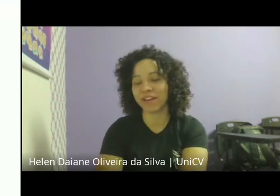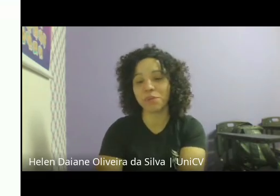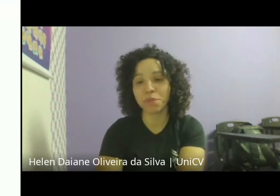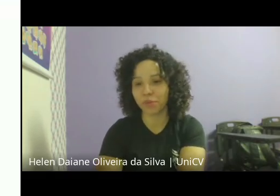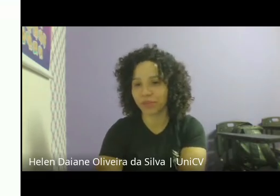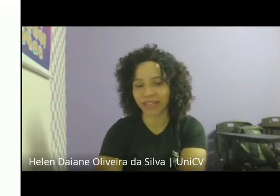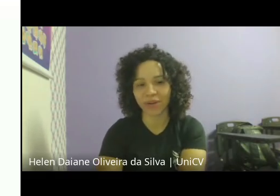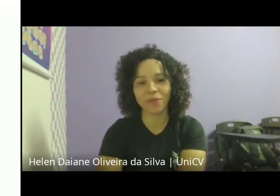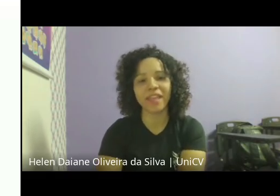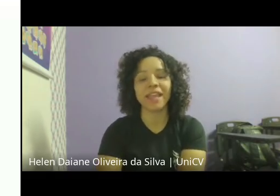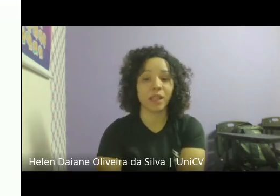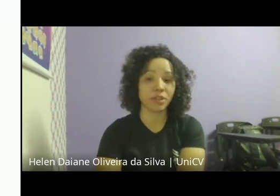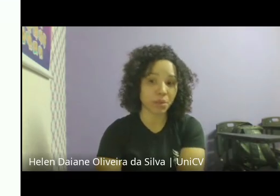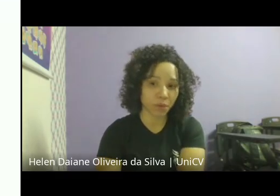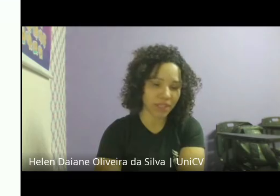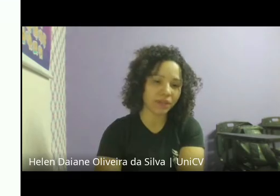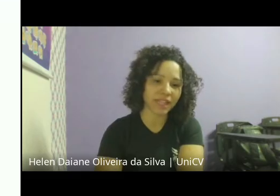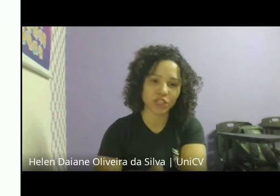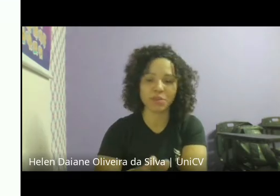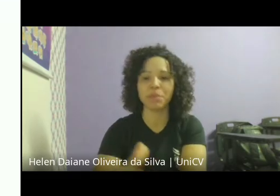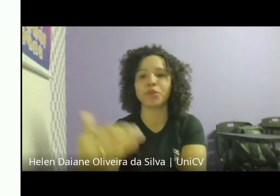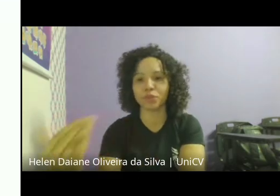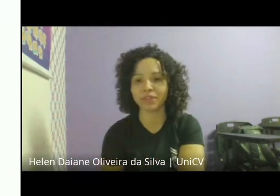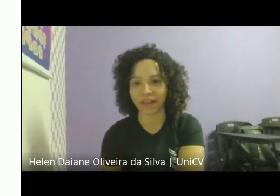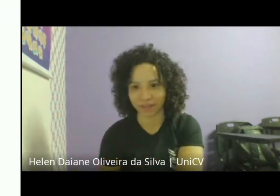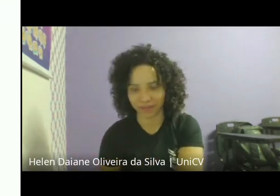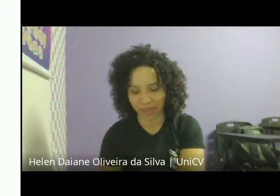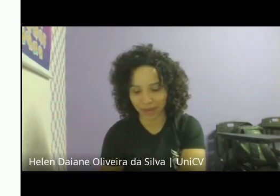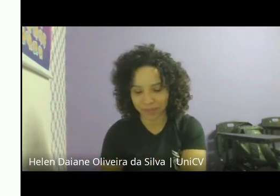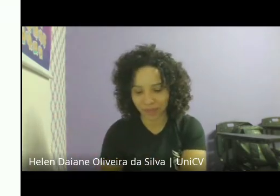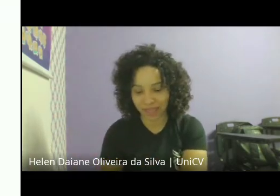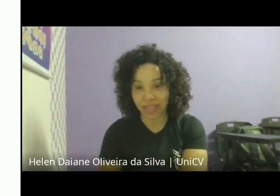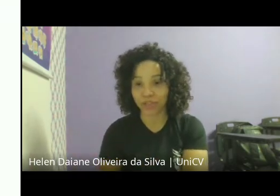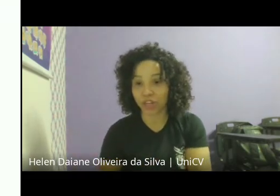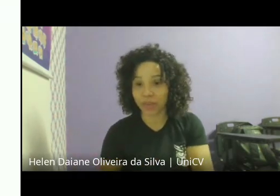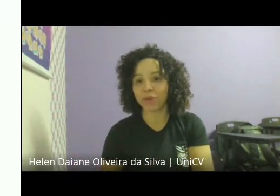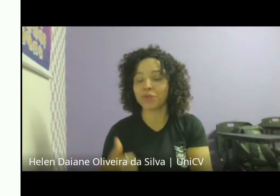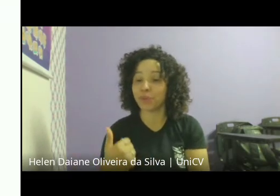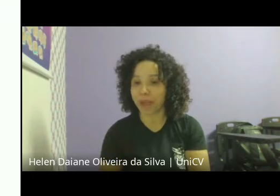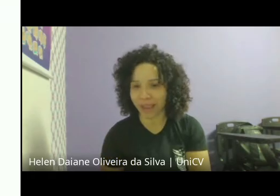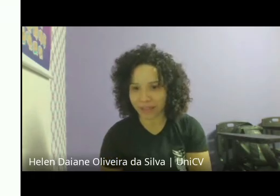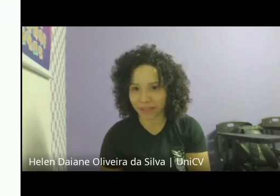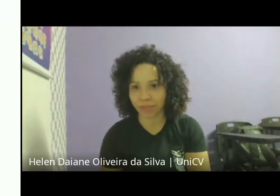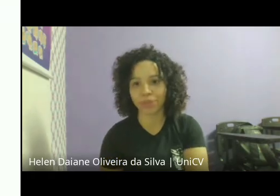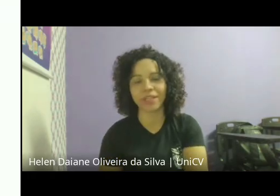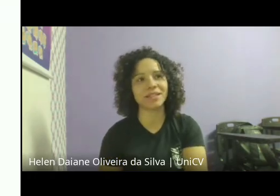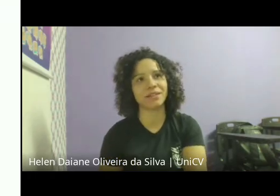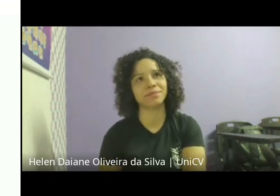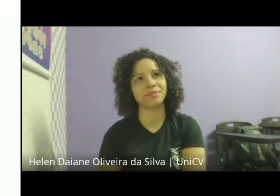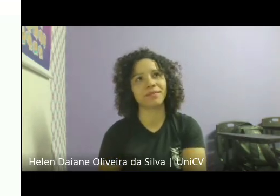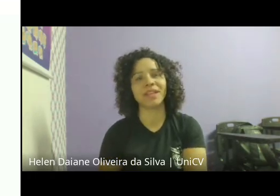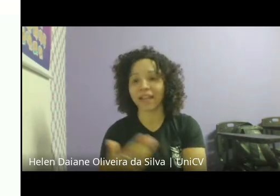Noemi, é um campo muito legal. Eu tenho muita vontade de me aprofundar, tá? Eu só não me aprofundo mais,